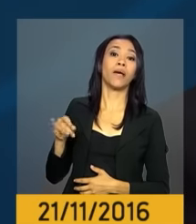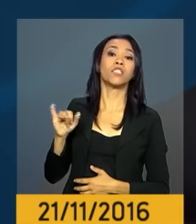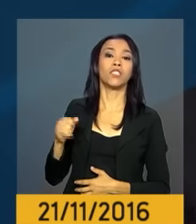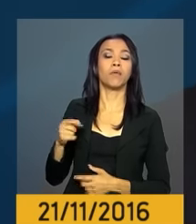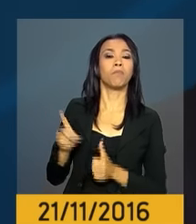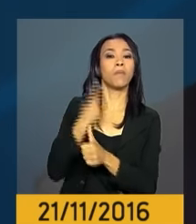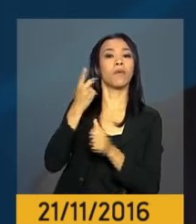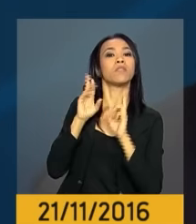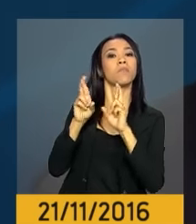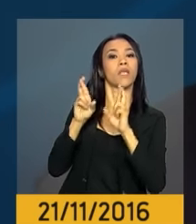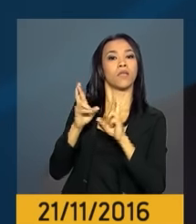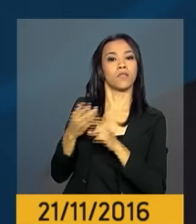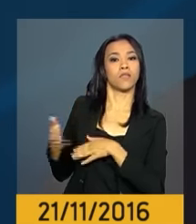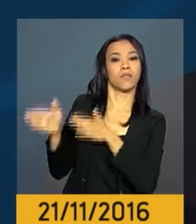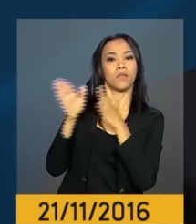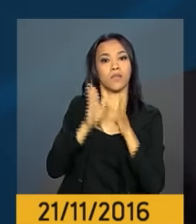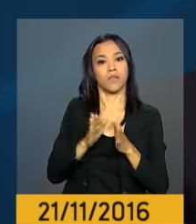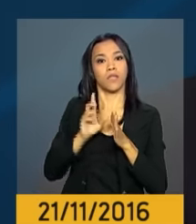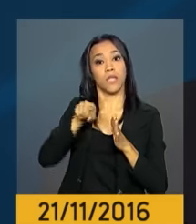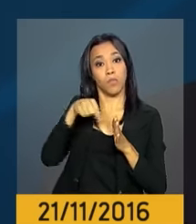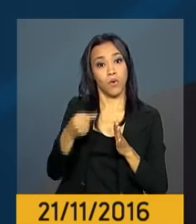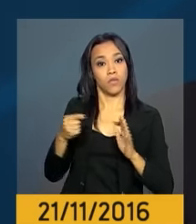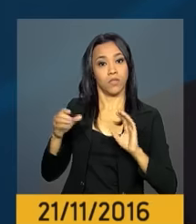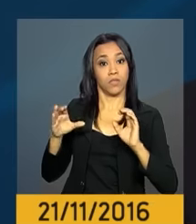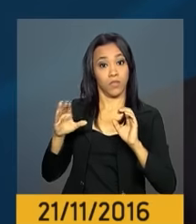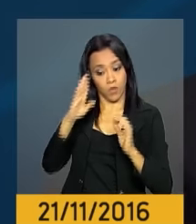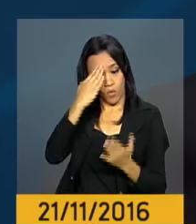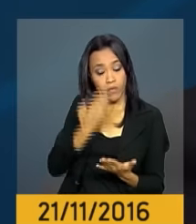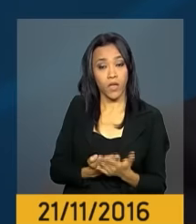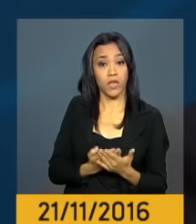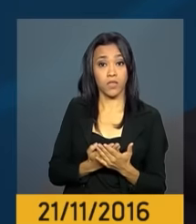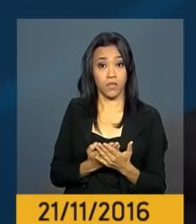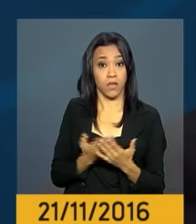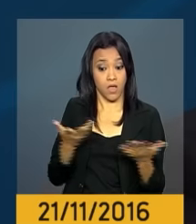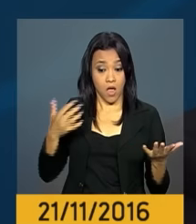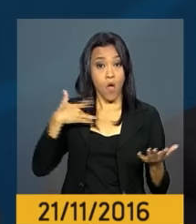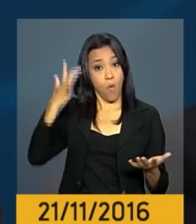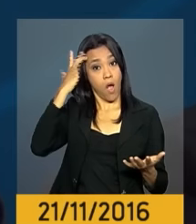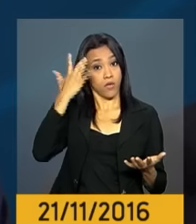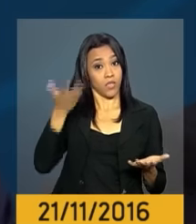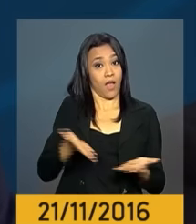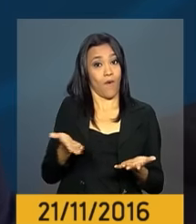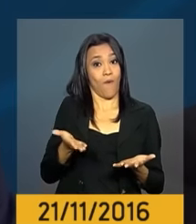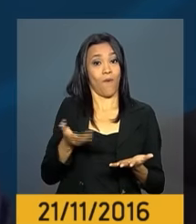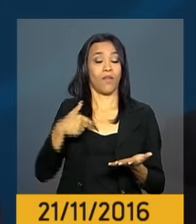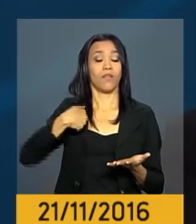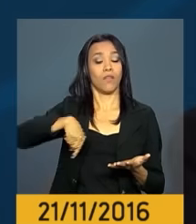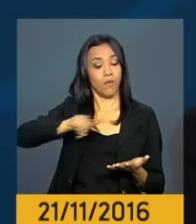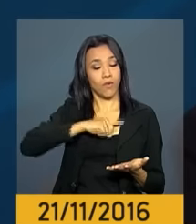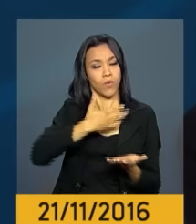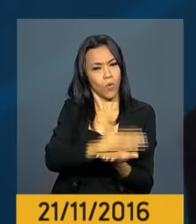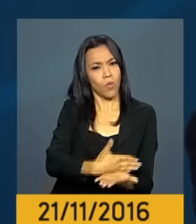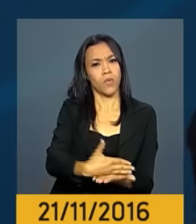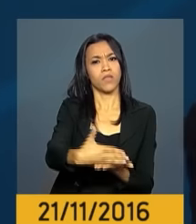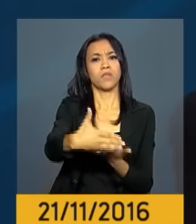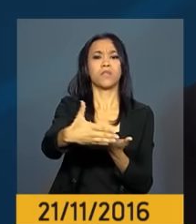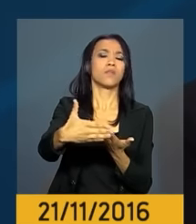esperança, o segundo passo é da esperança passar para a confiança. Eu acho que agora nós estamos começando